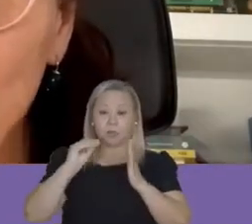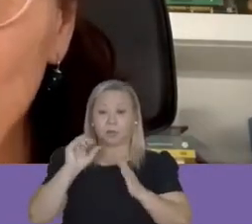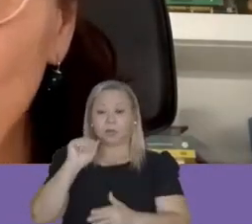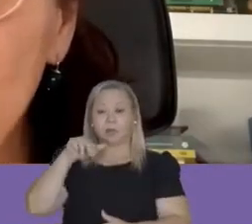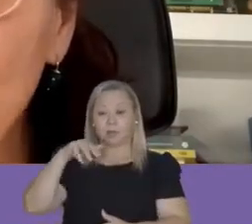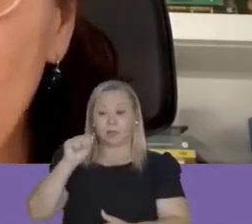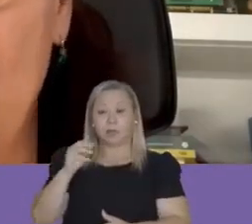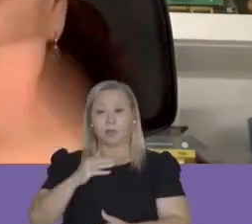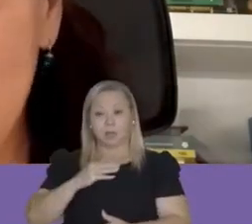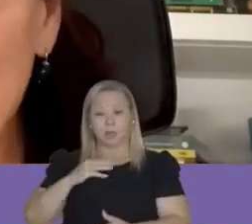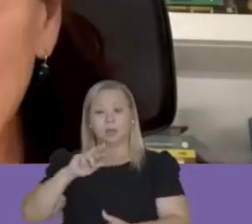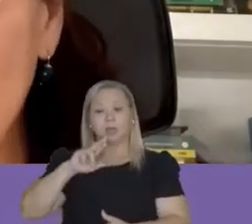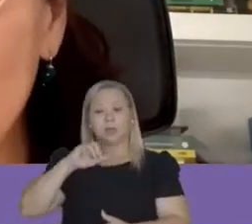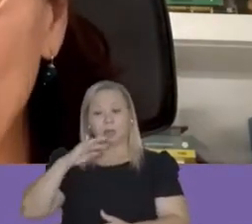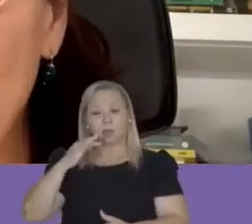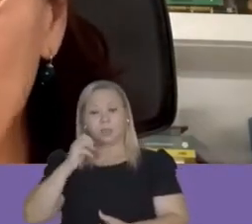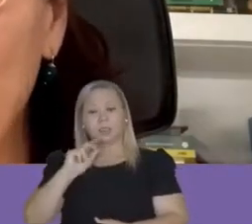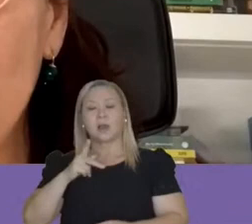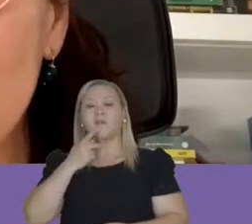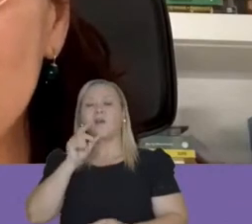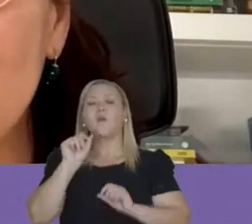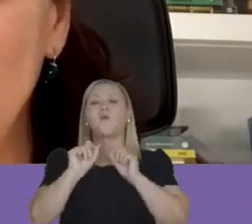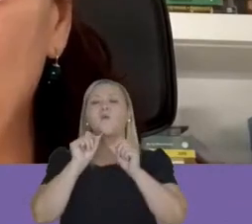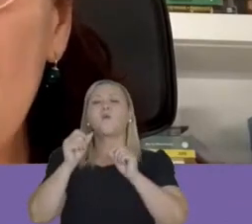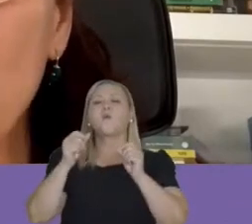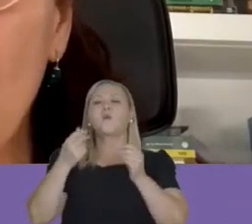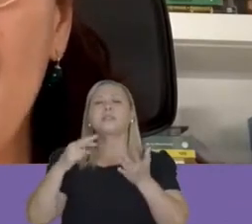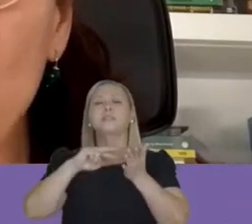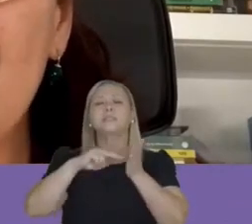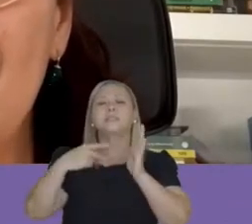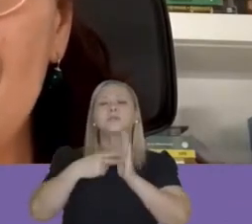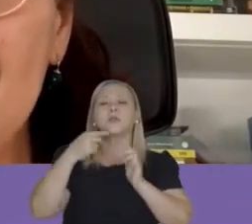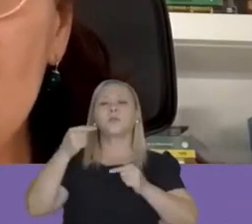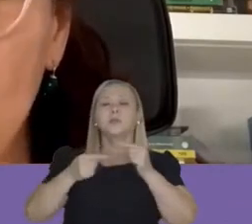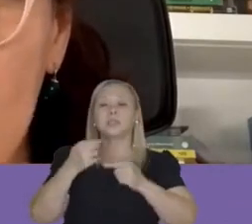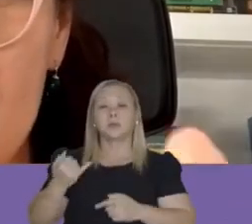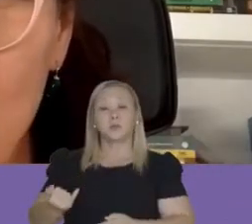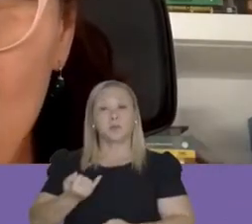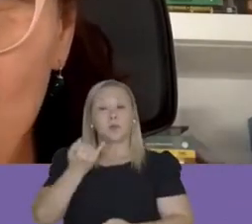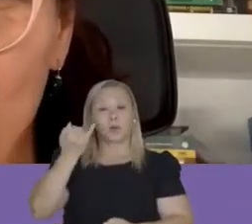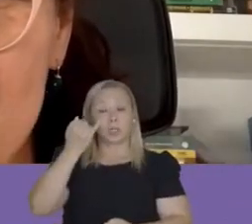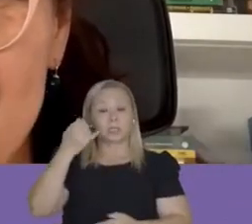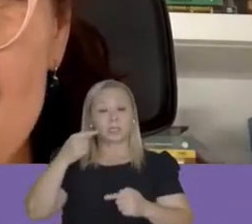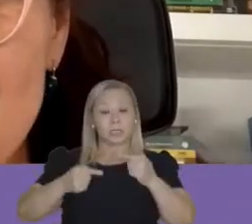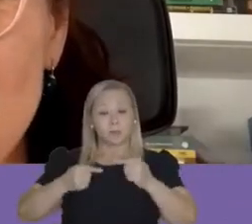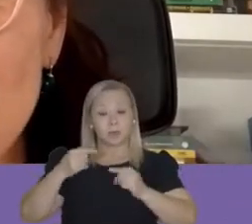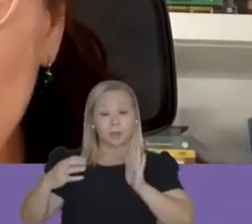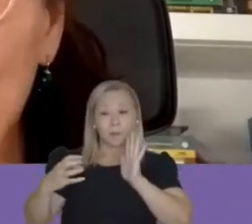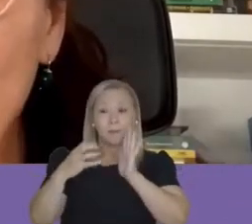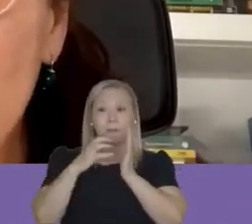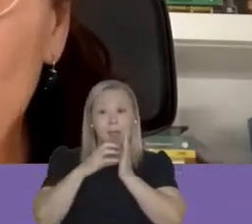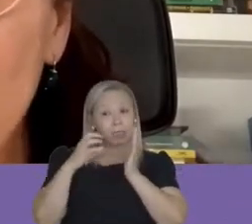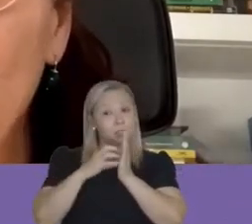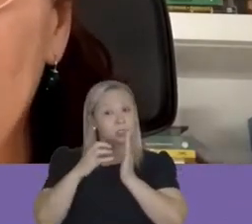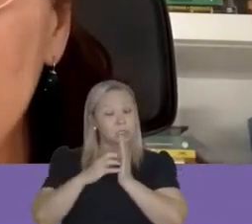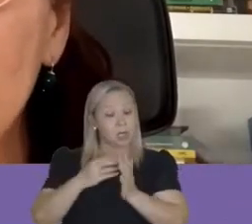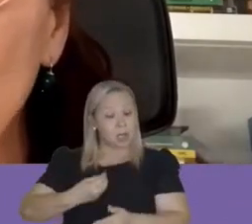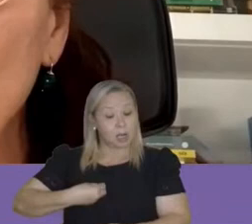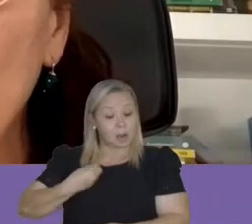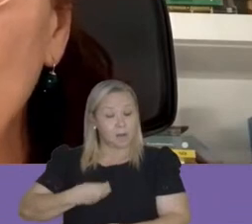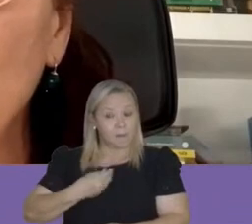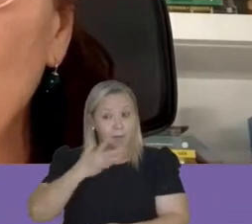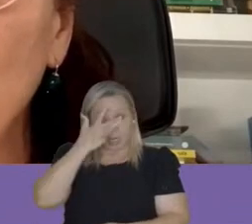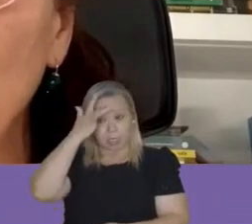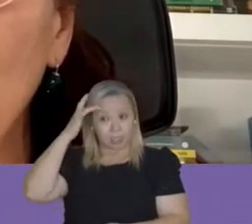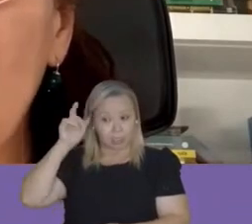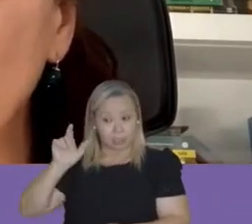de falar sobre o que é política e sobre a importância da política partidária na vida das pessoas. Então, gostaria que vocês